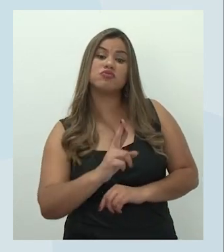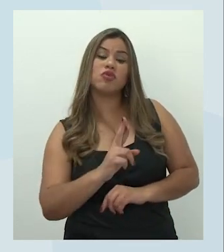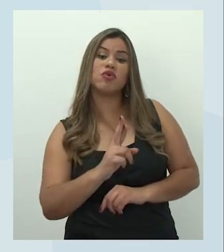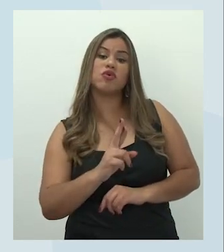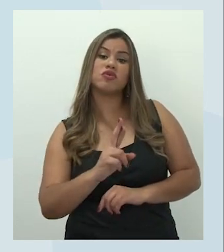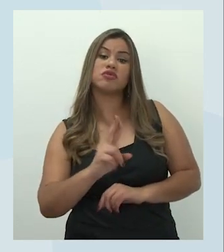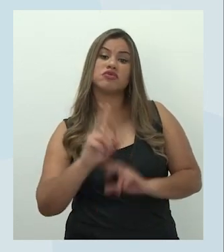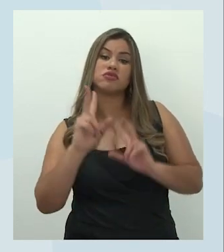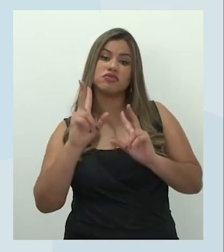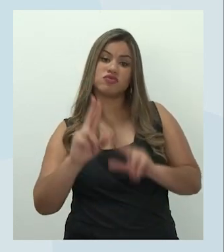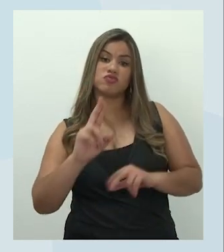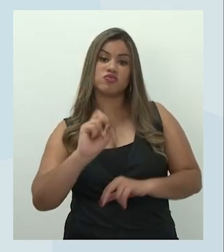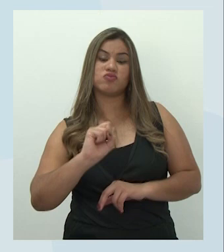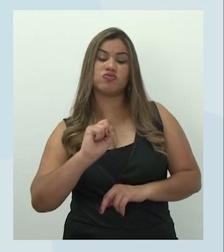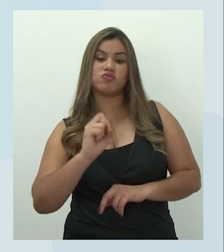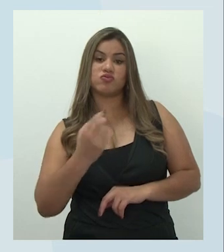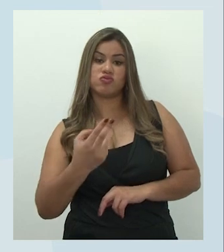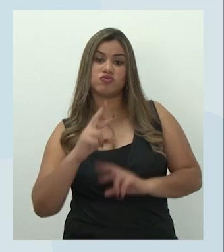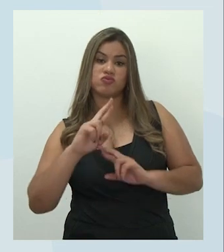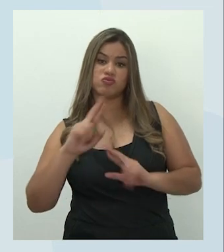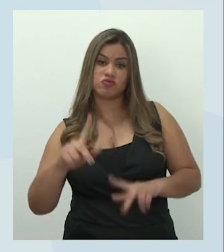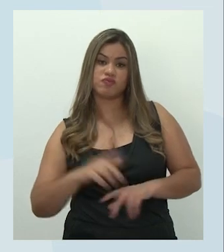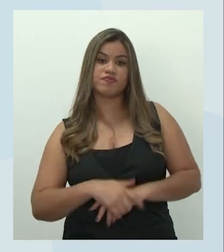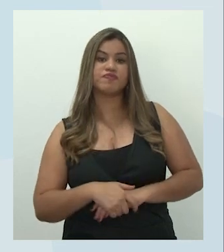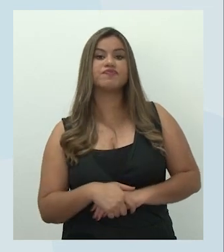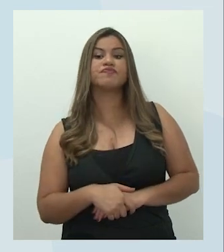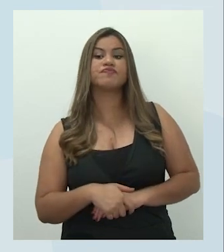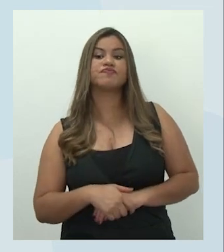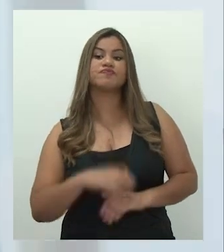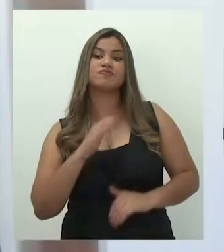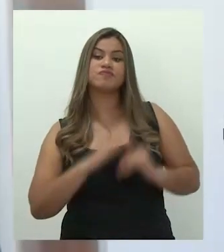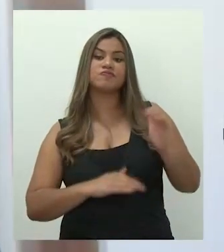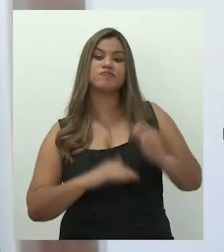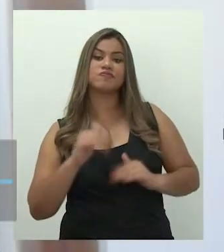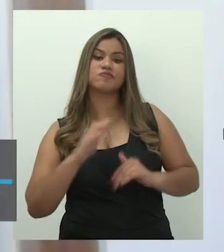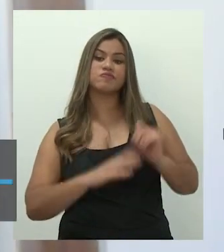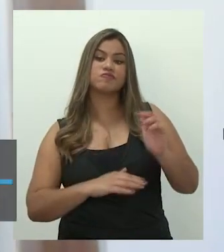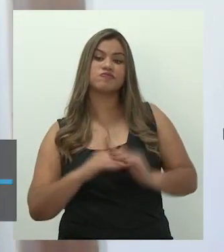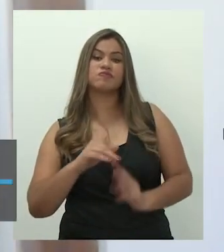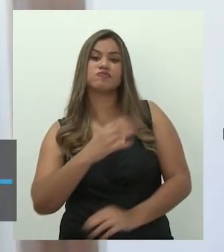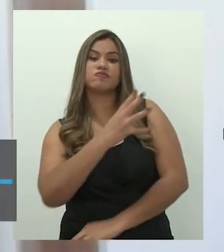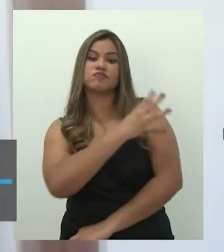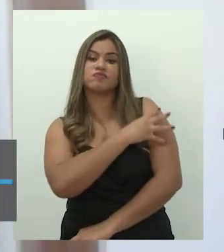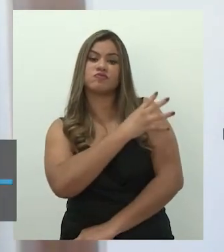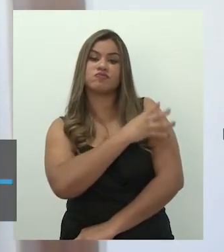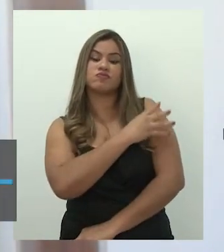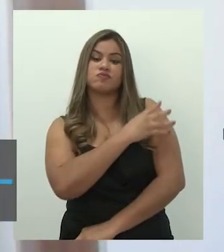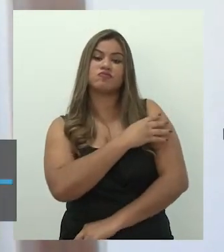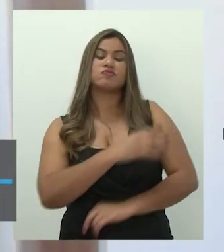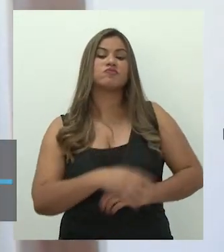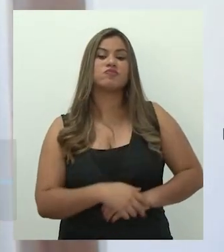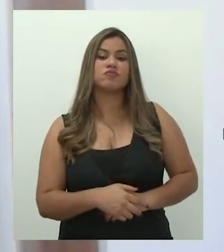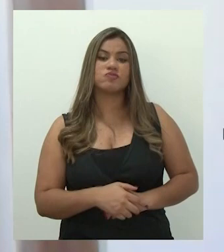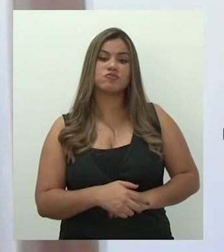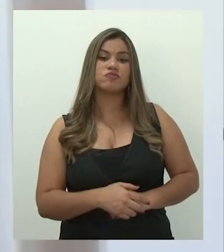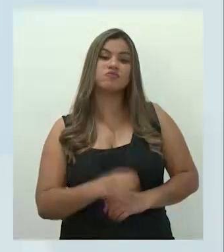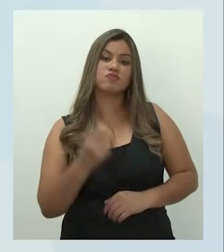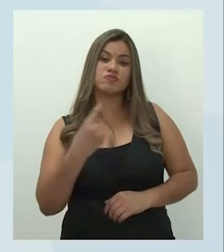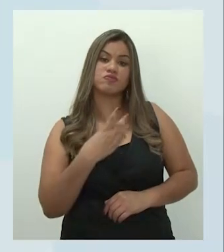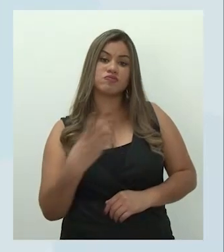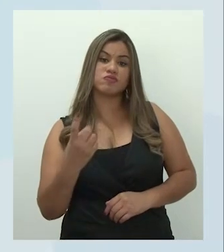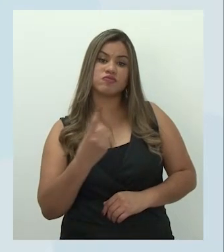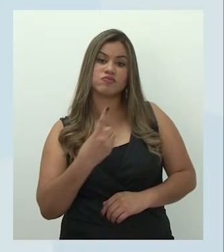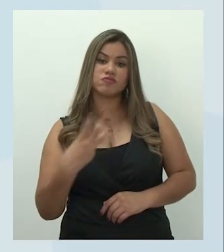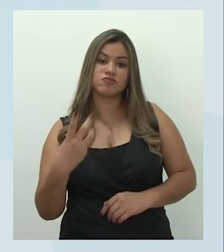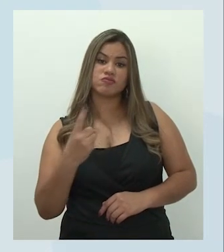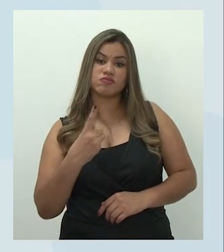diferença. E a habilidade do quarto ano é a habilidade 13,